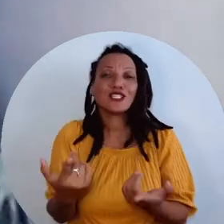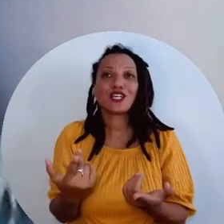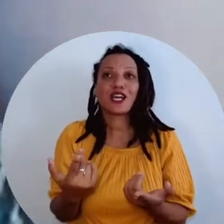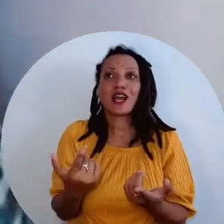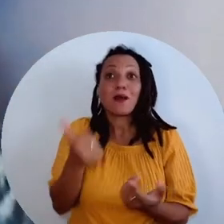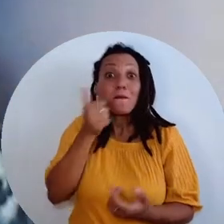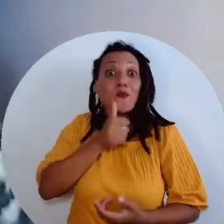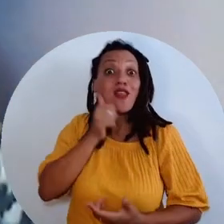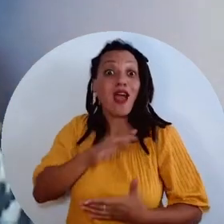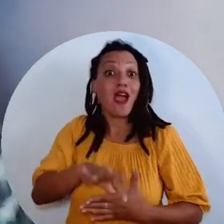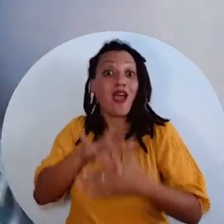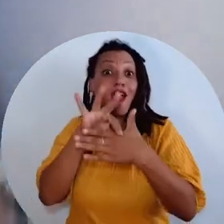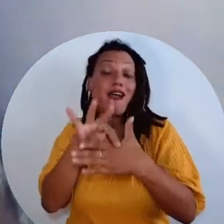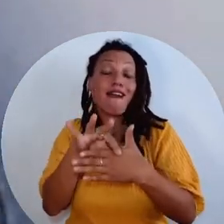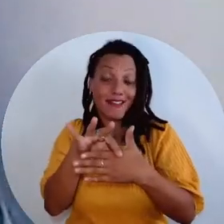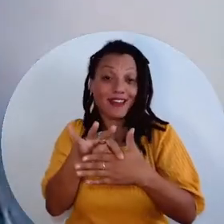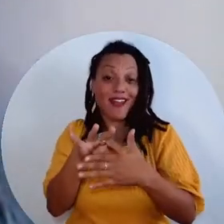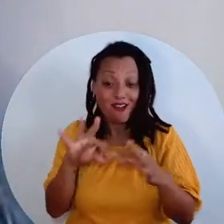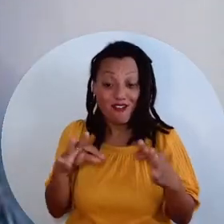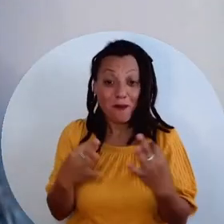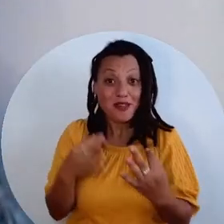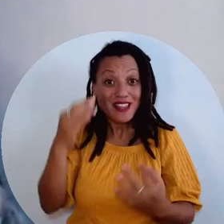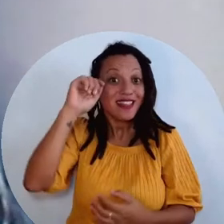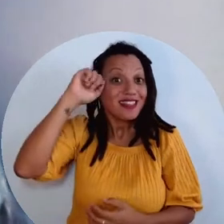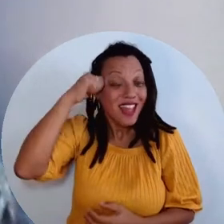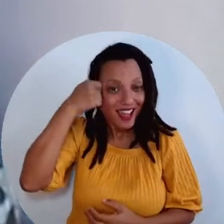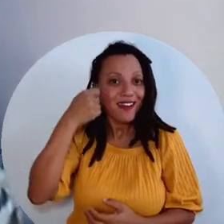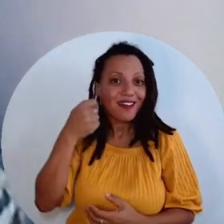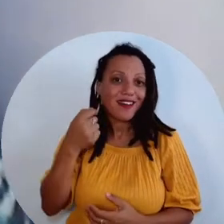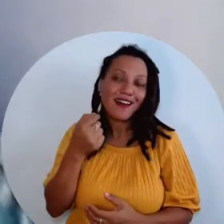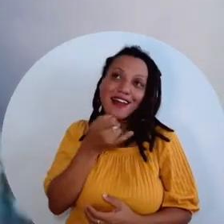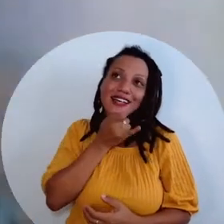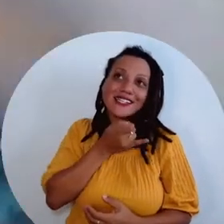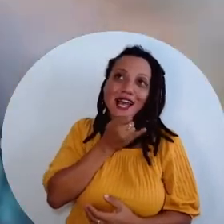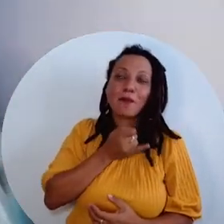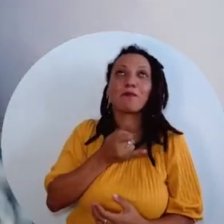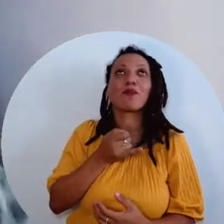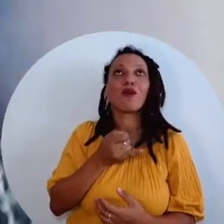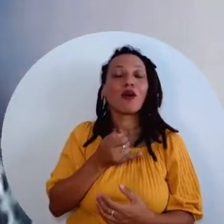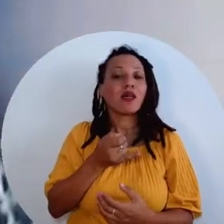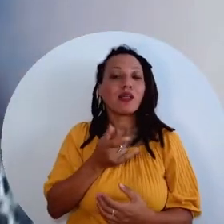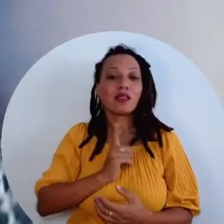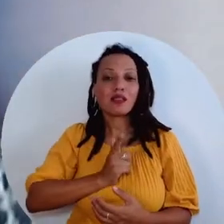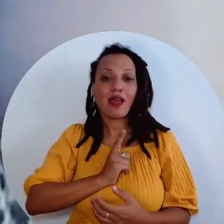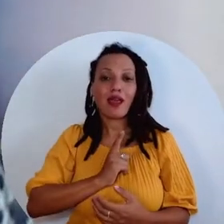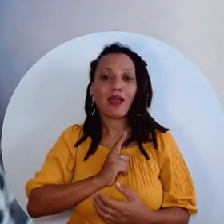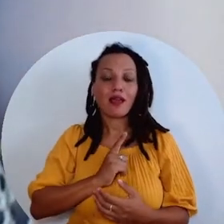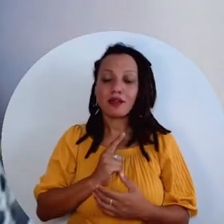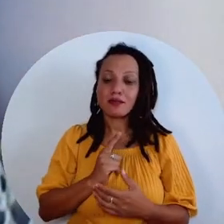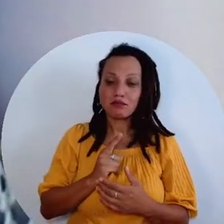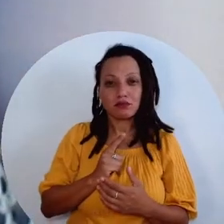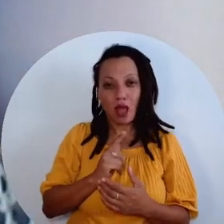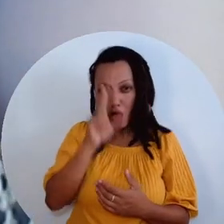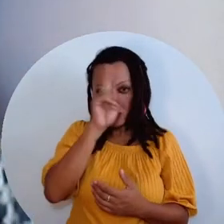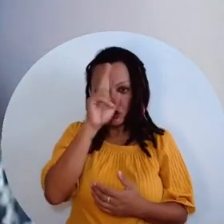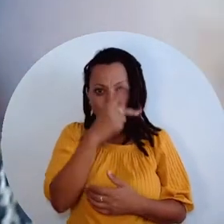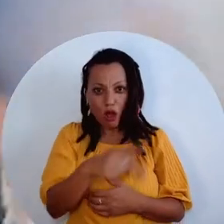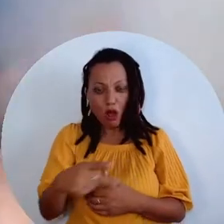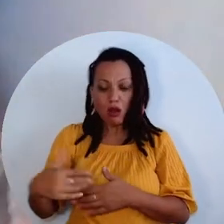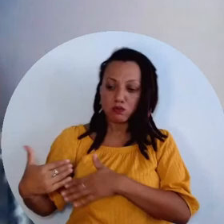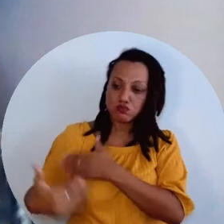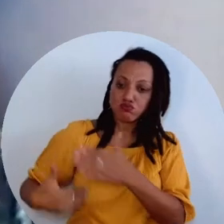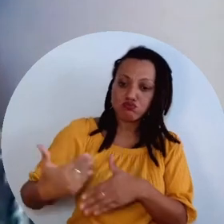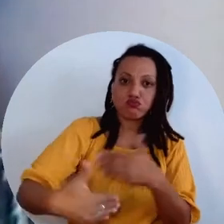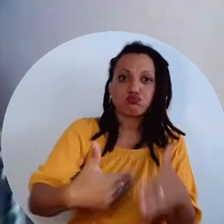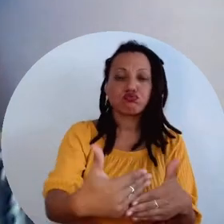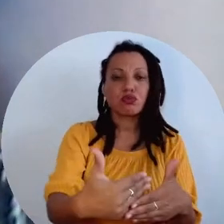figura político-social feminina, essa família negra tendo a confluência que ela tiver,